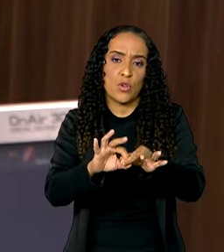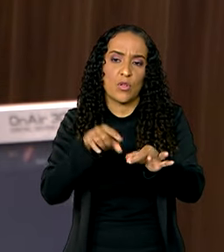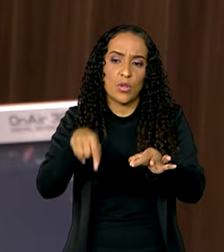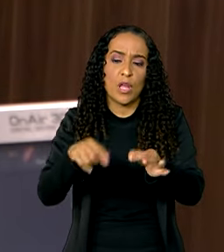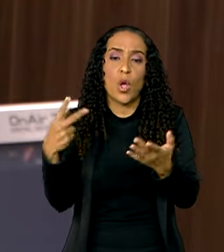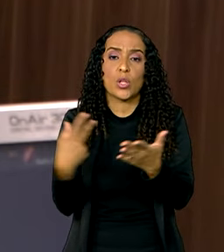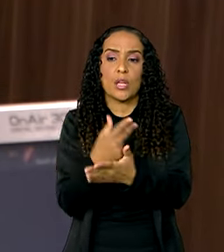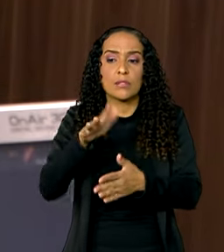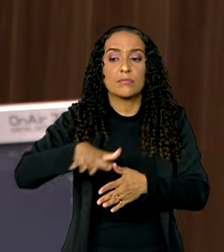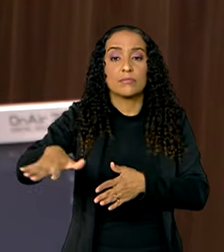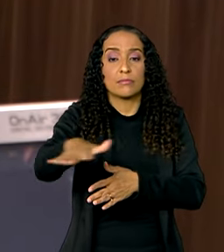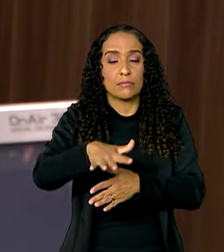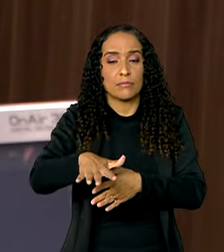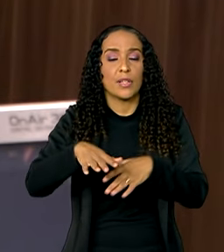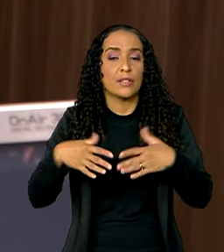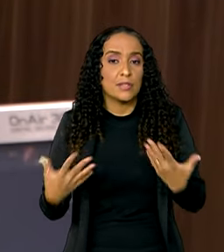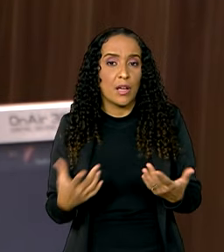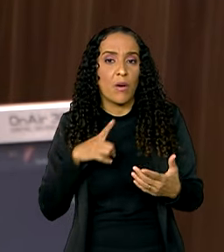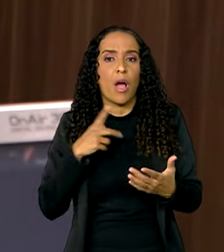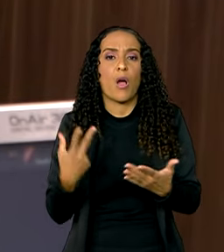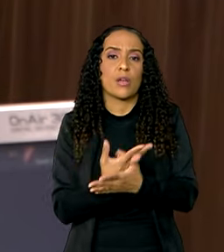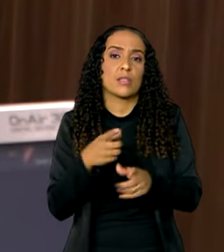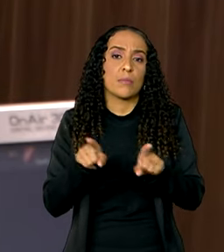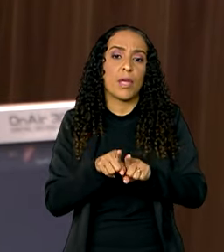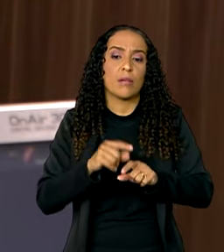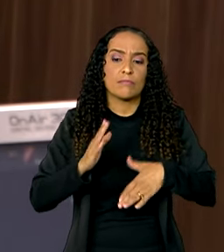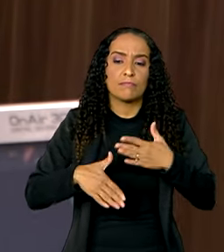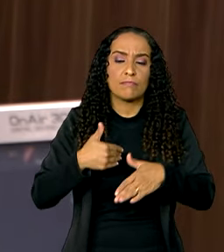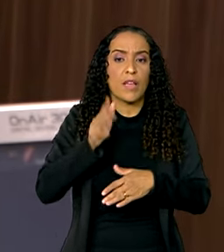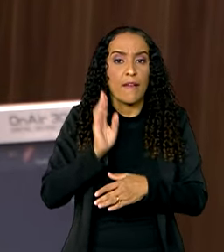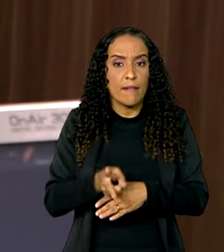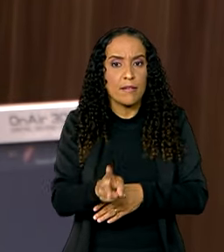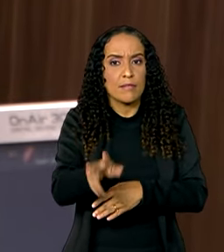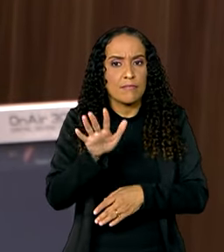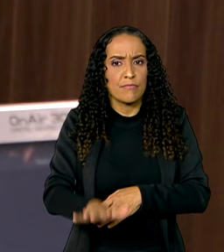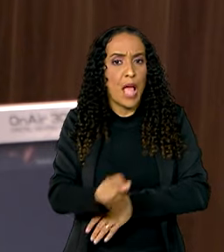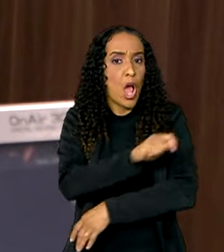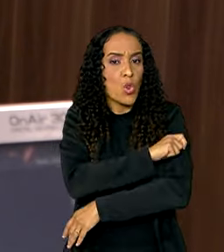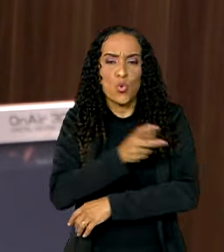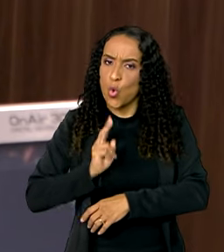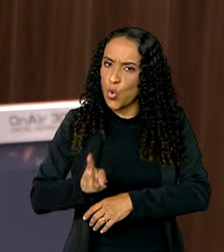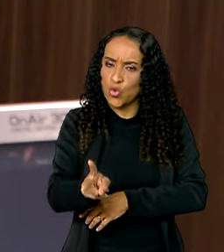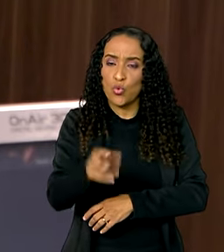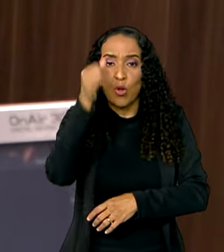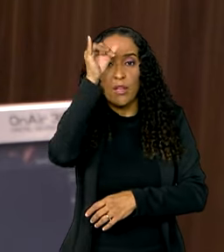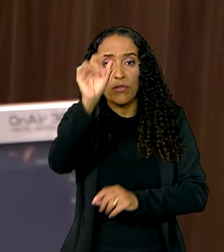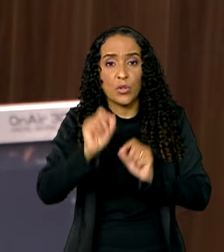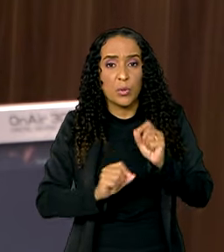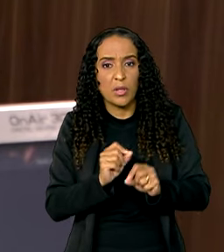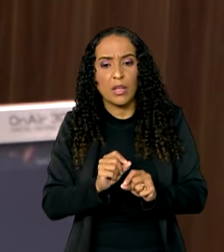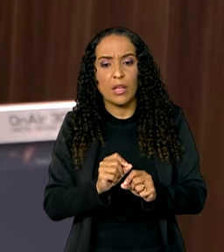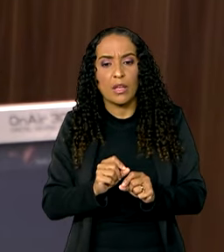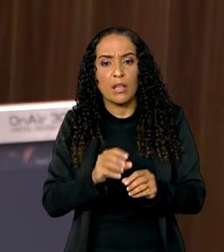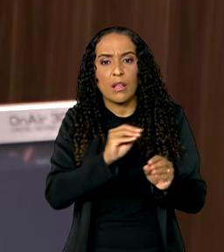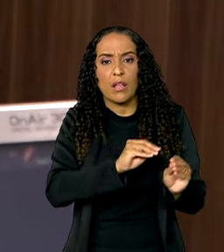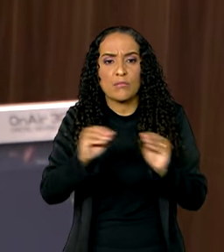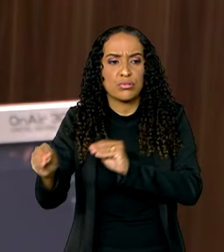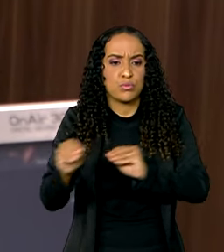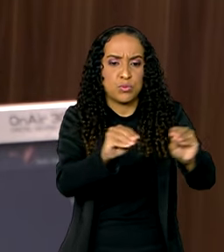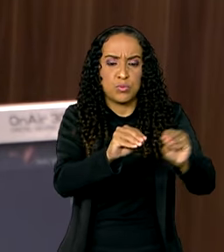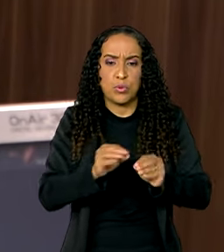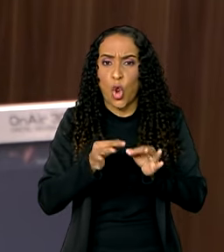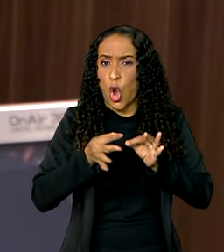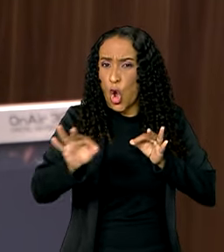ao que acontece ali na região então é acontece também um processo de fixação do Estudante né ele evita esse deslocamento em grandes